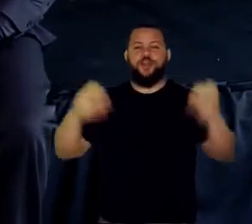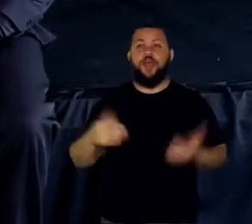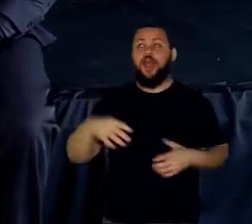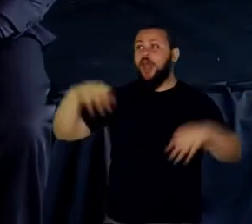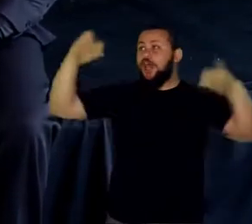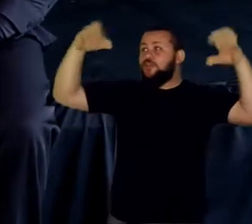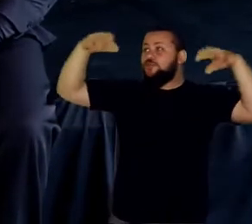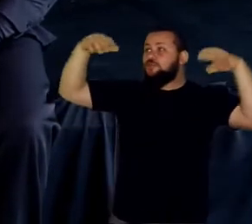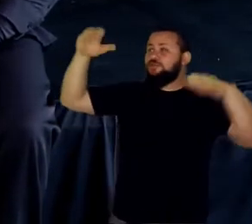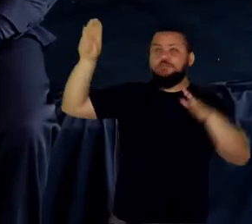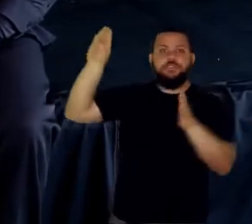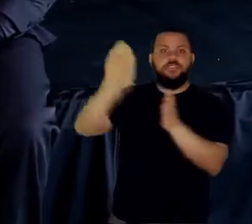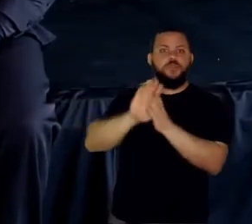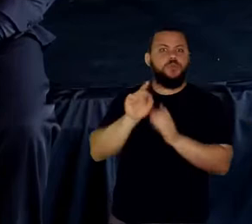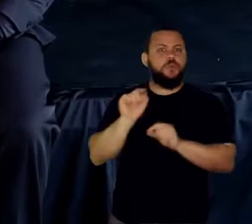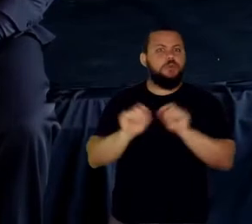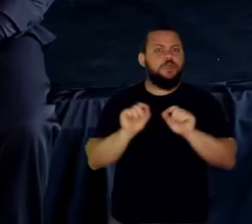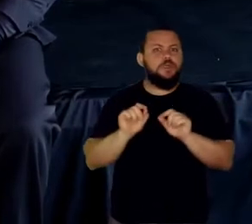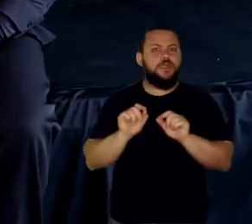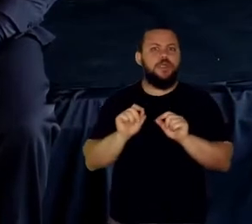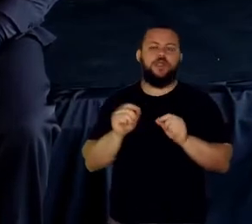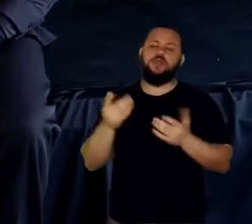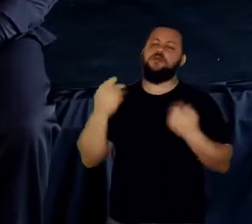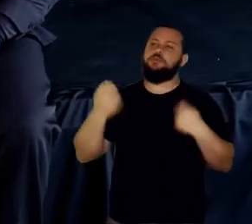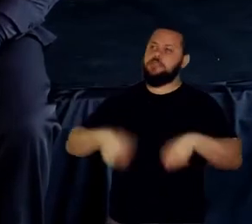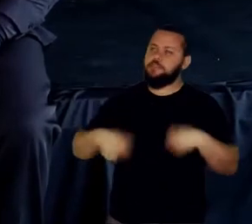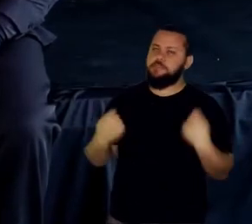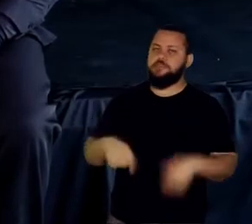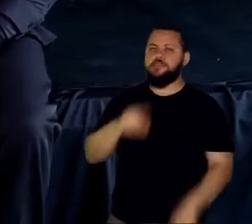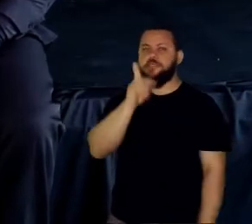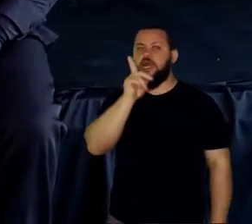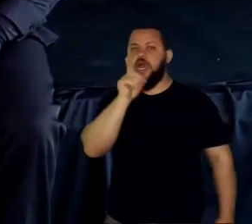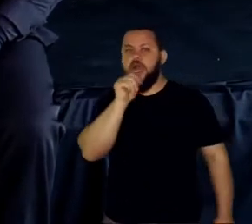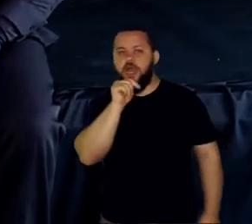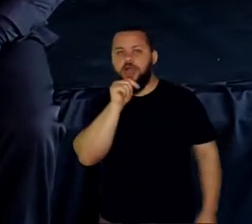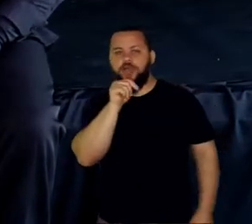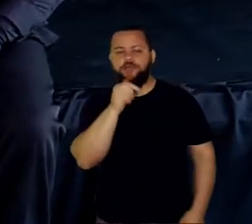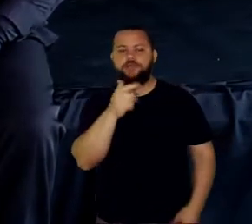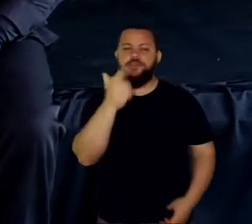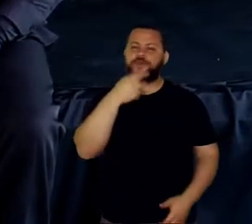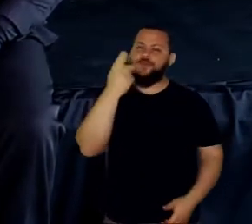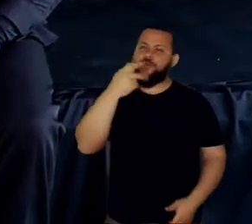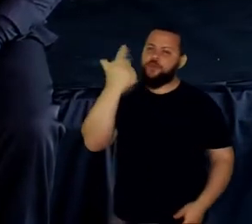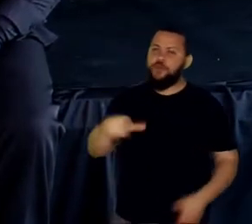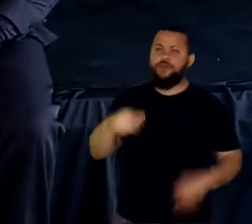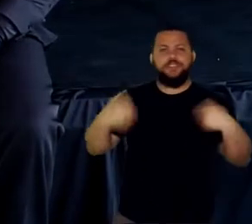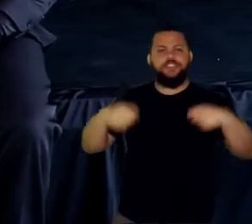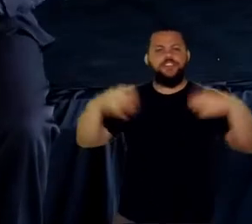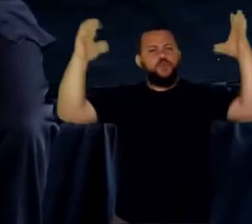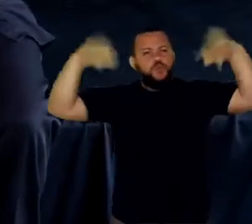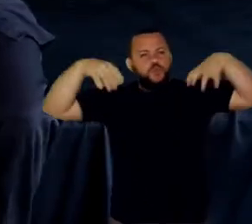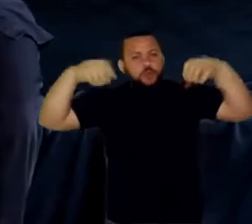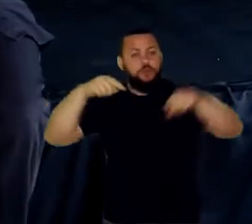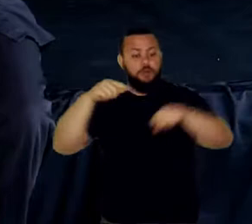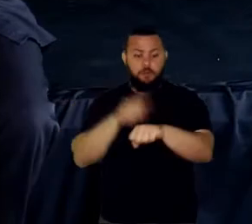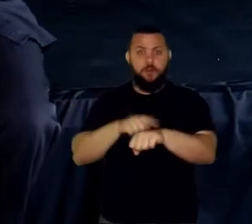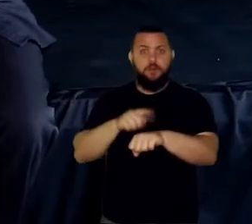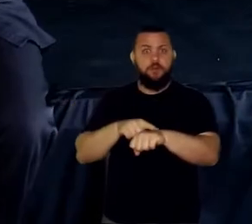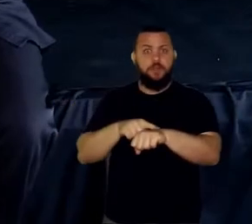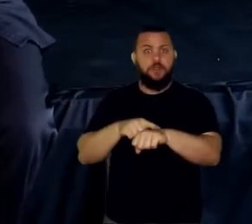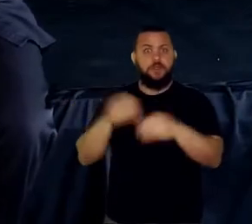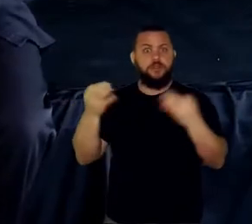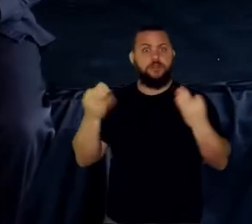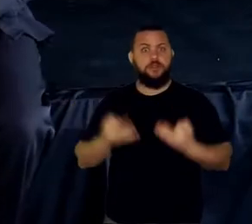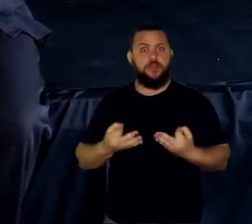né? A gente está precisando da água. E eu sempre digo, a gente precisa que chova, mas no momento, agora nós estamos com um